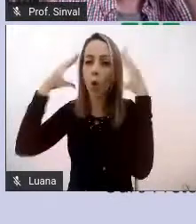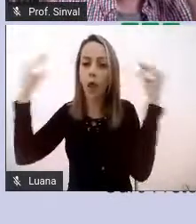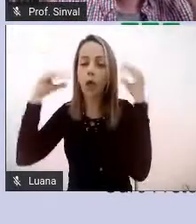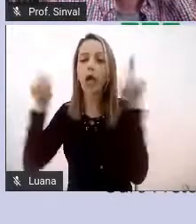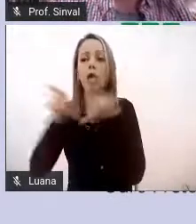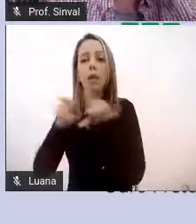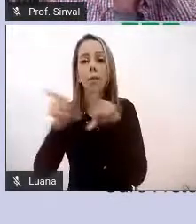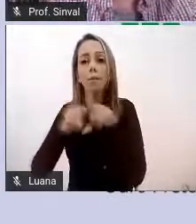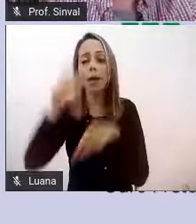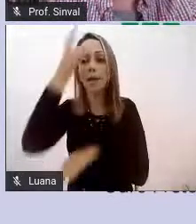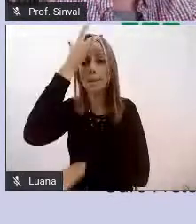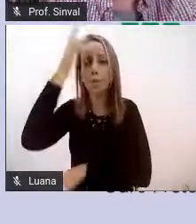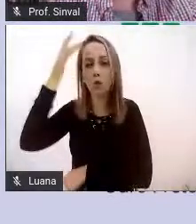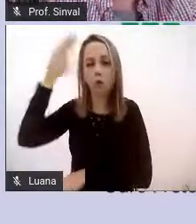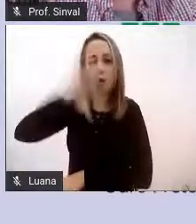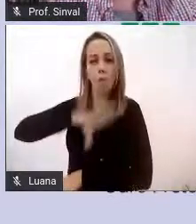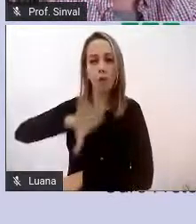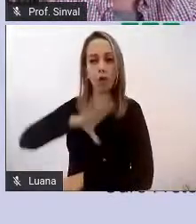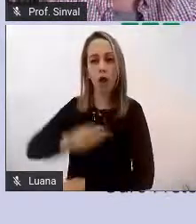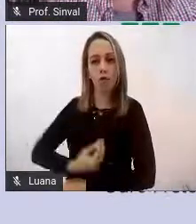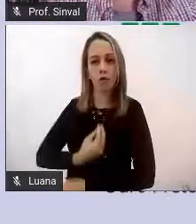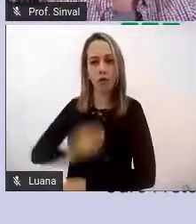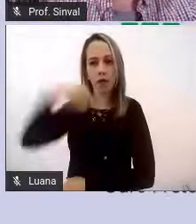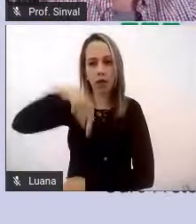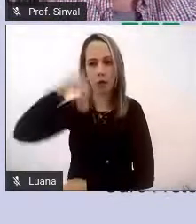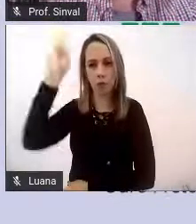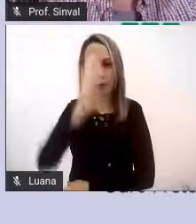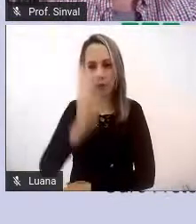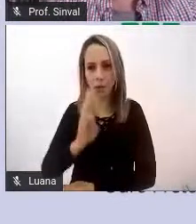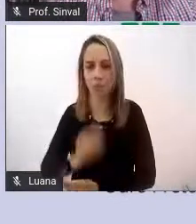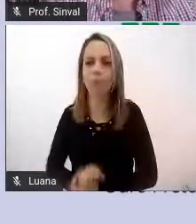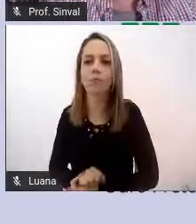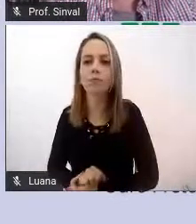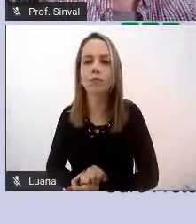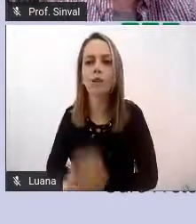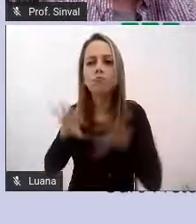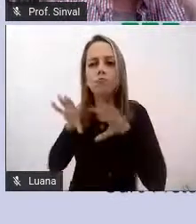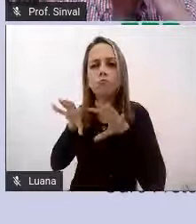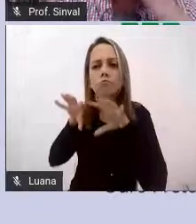passar. A conquista ela começa em